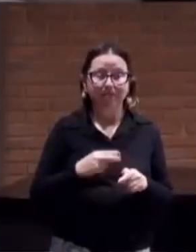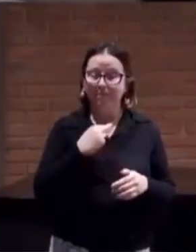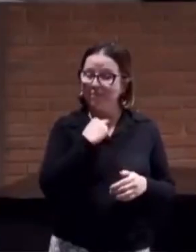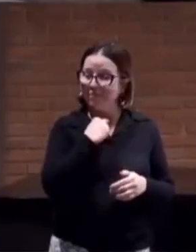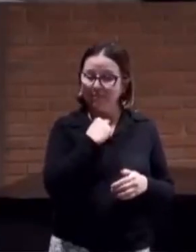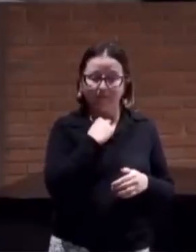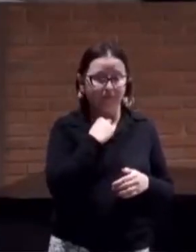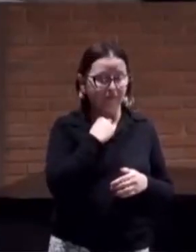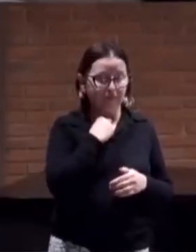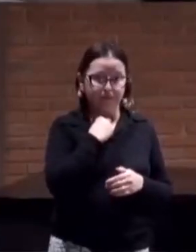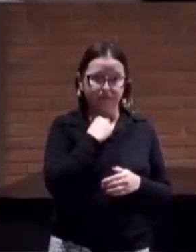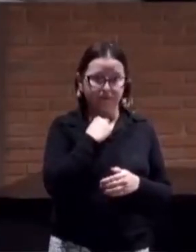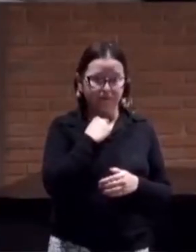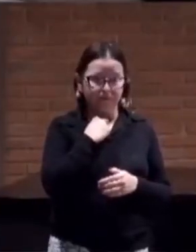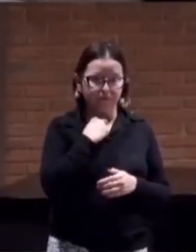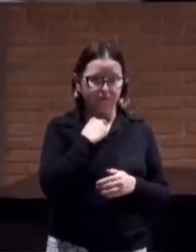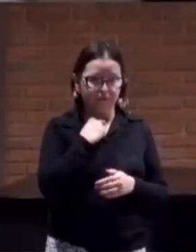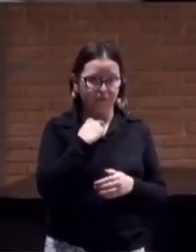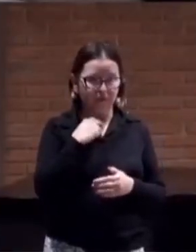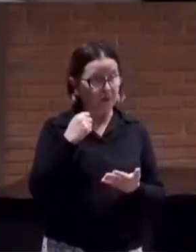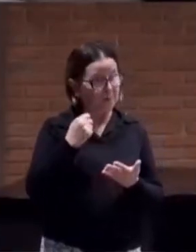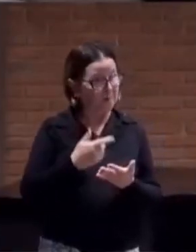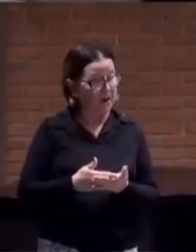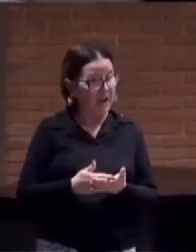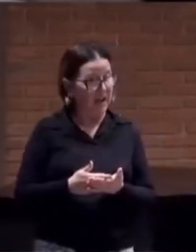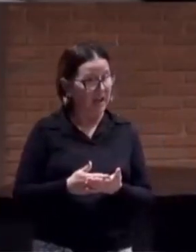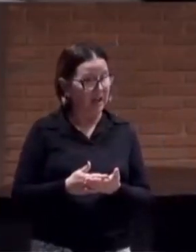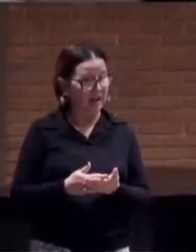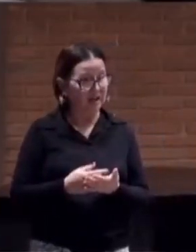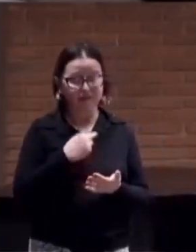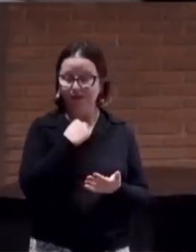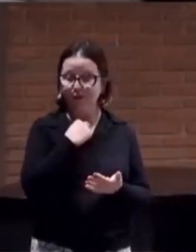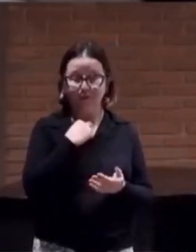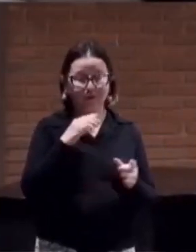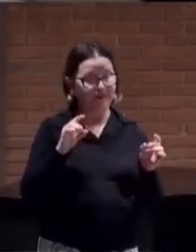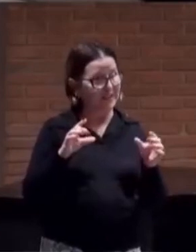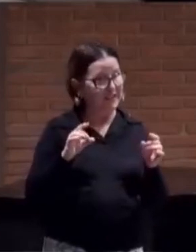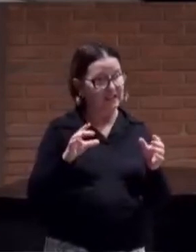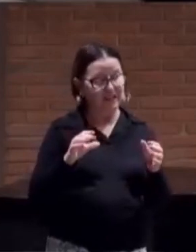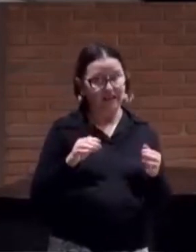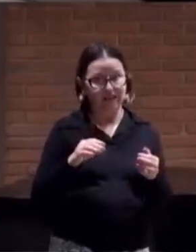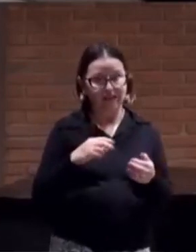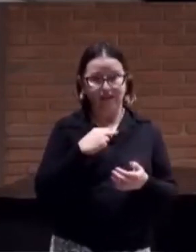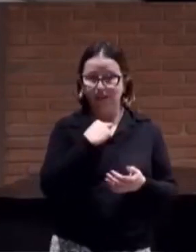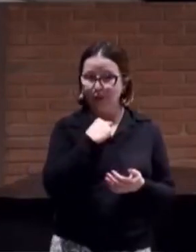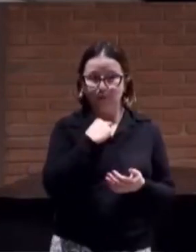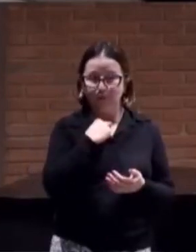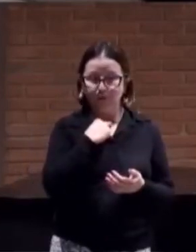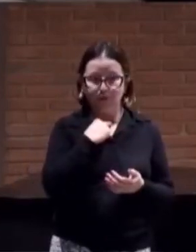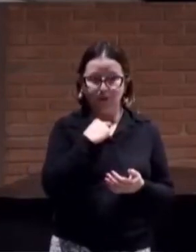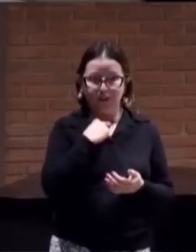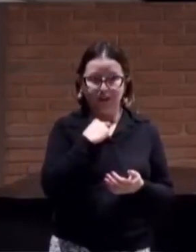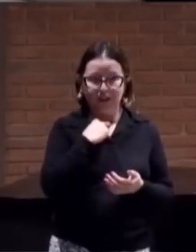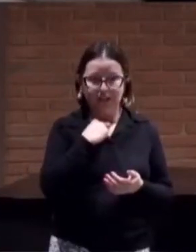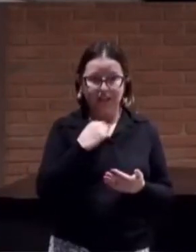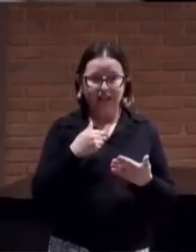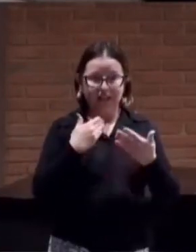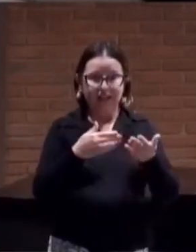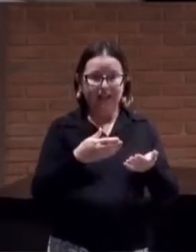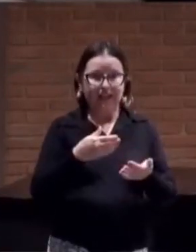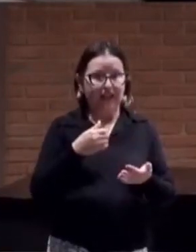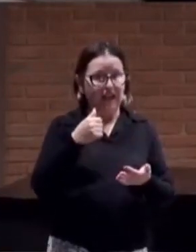comprar, ele não podia vender, ele não podia casar uma filha ou um filho.